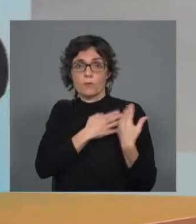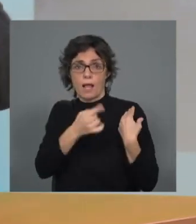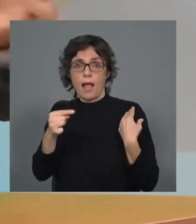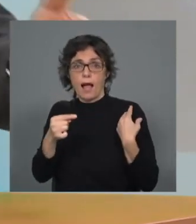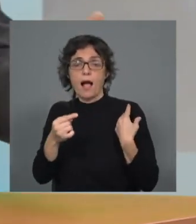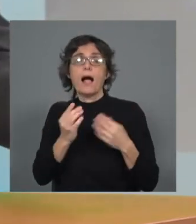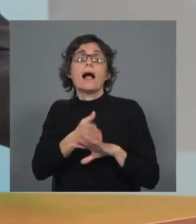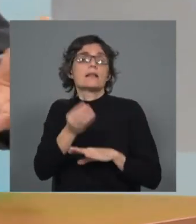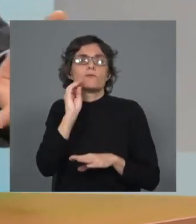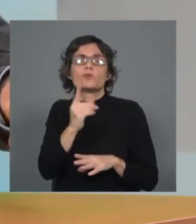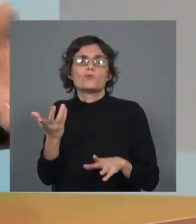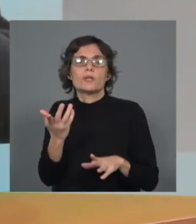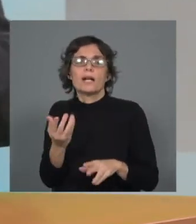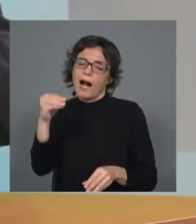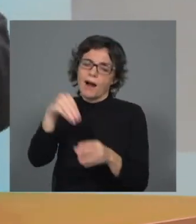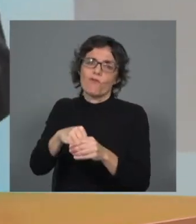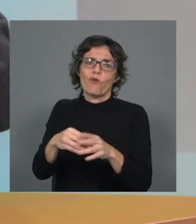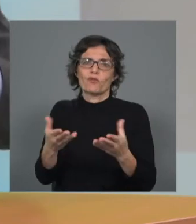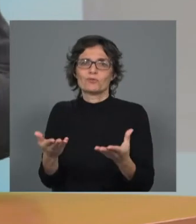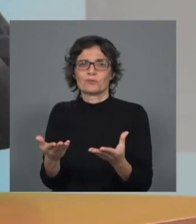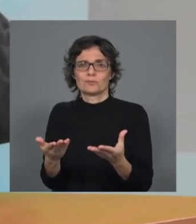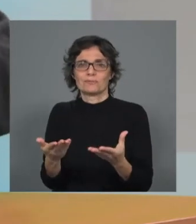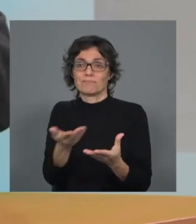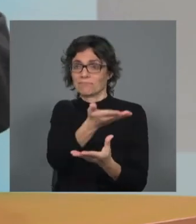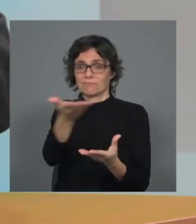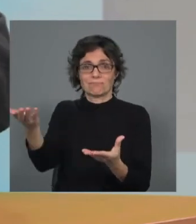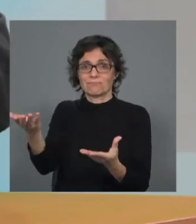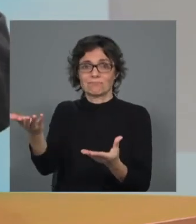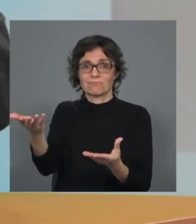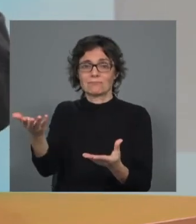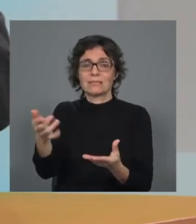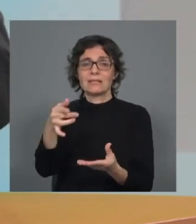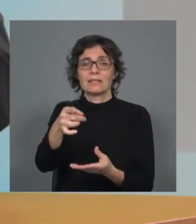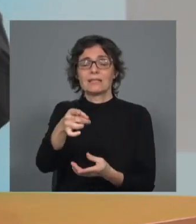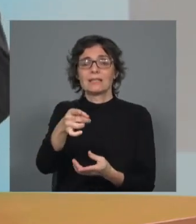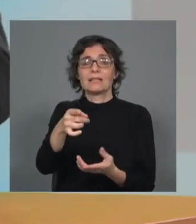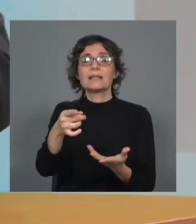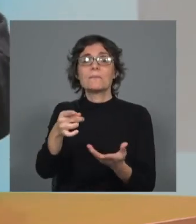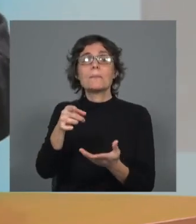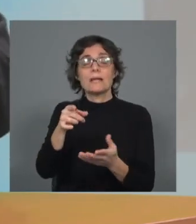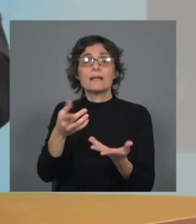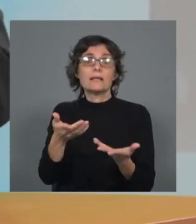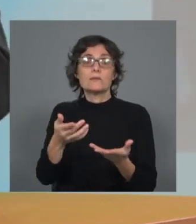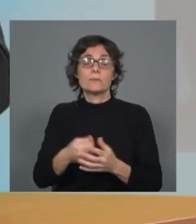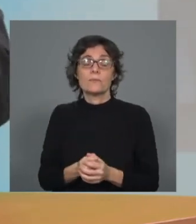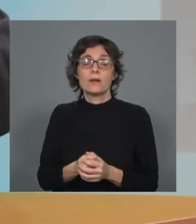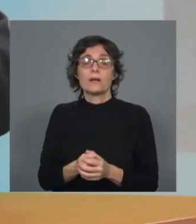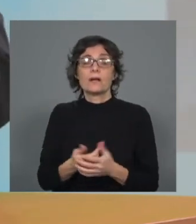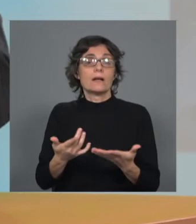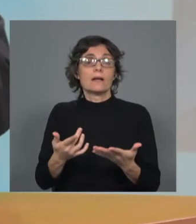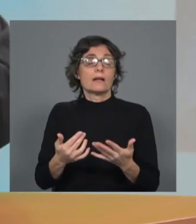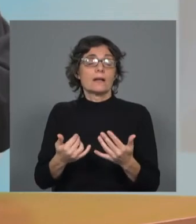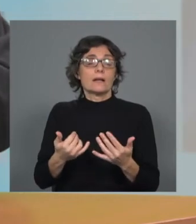enfim, para os políticos, mas é também para os cidadãos, e uma forma de o fazer é através do voto, que depois